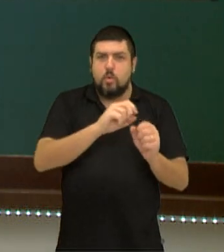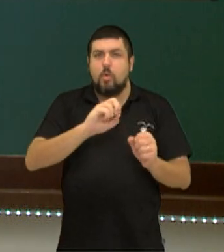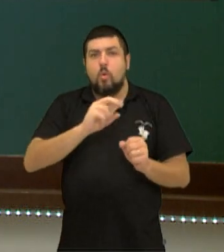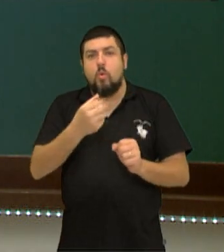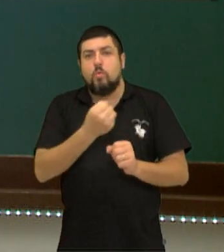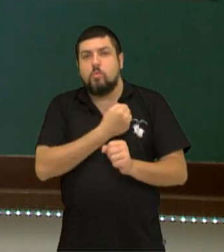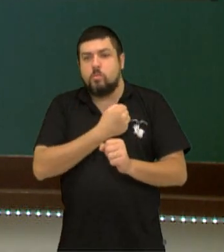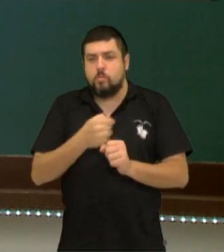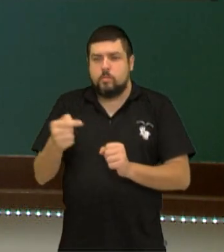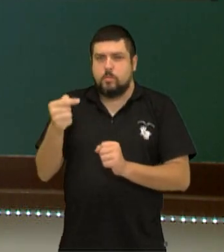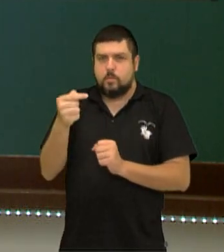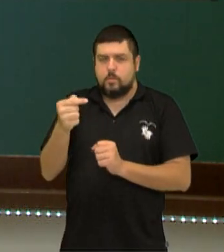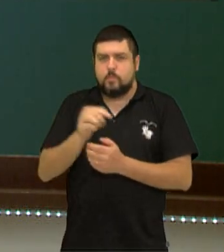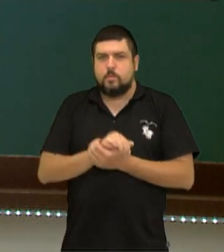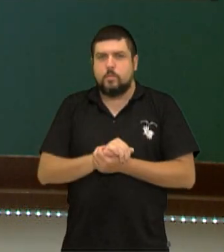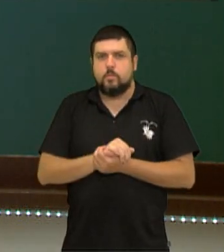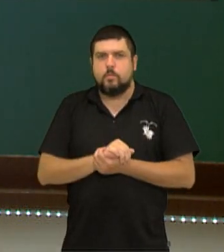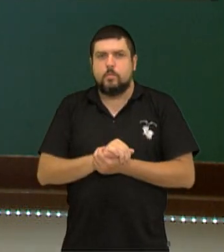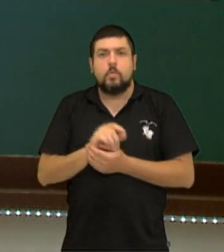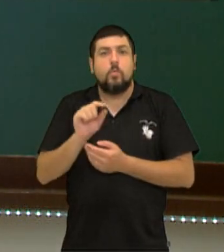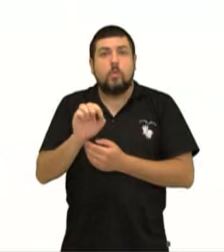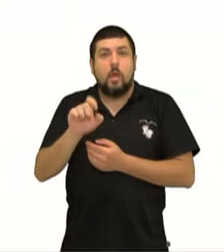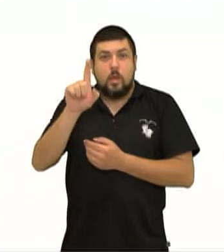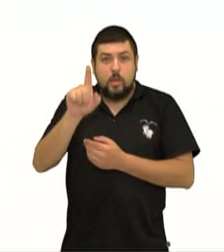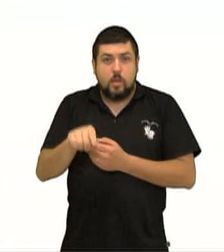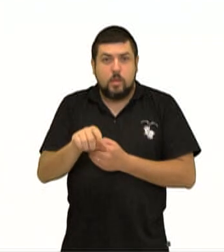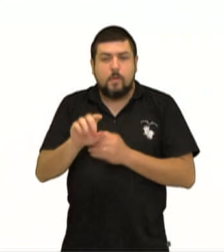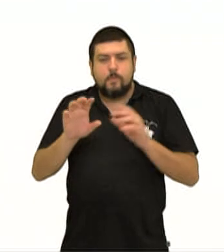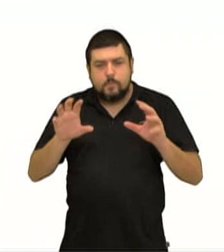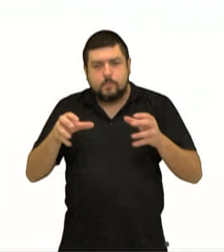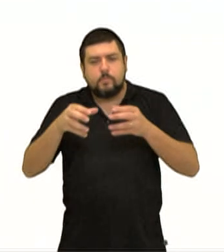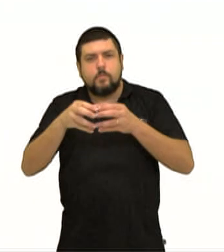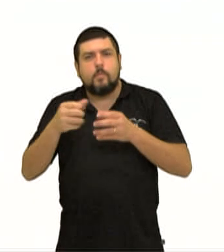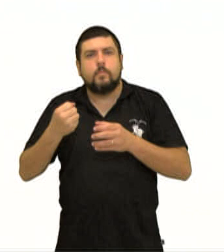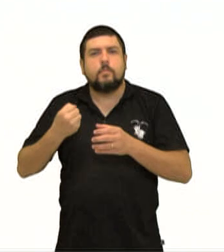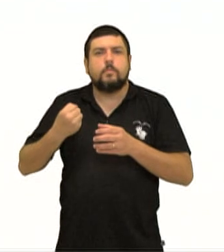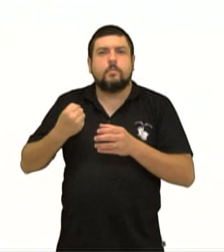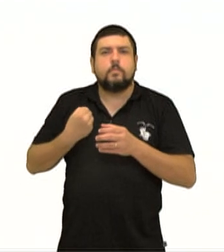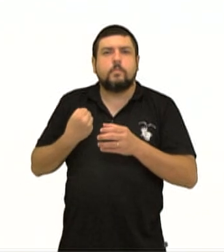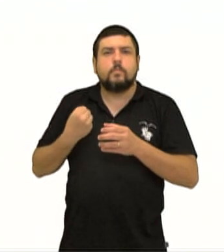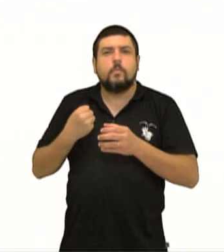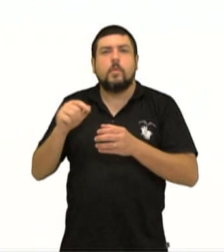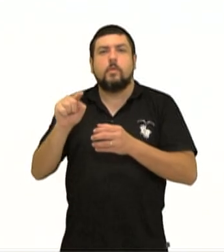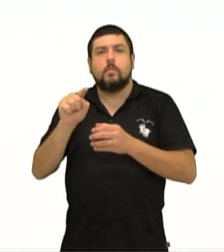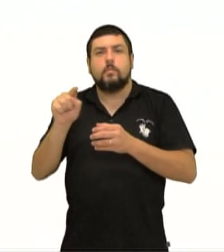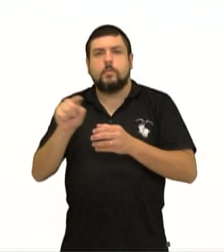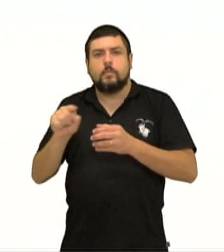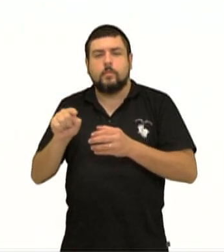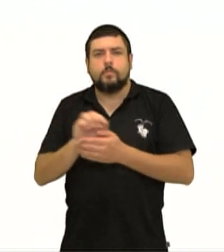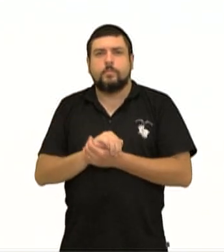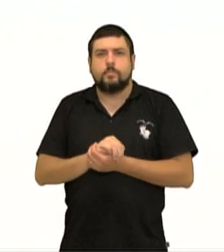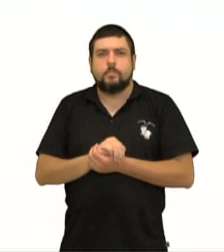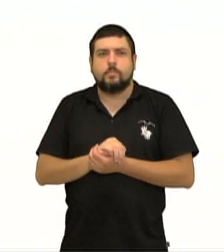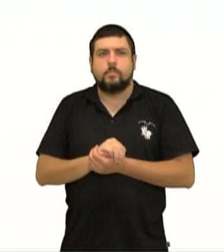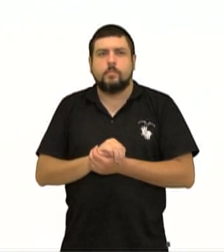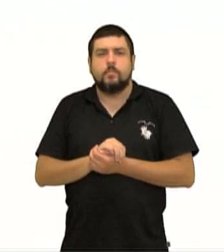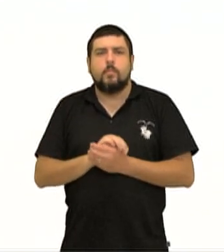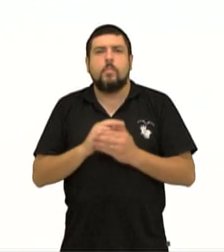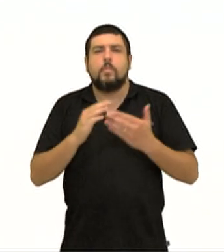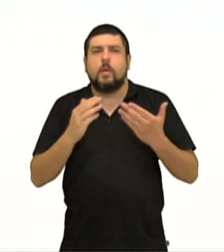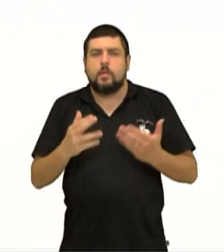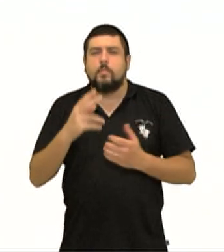ser negativos, que são os números inteiros, ok? Então, é importante relembrarmos